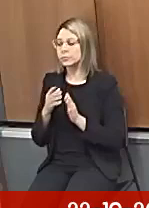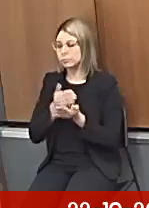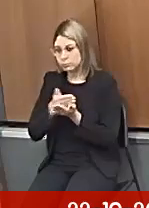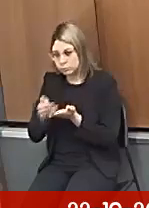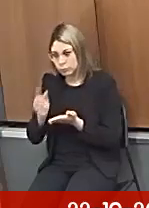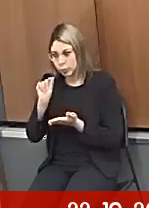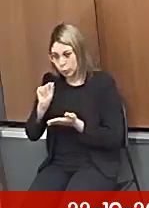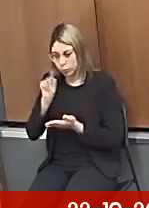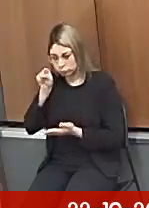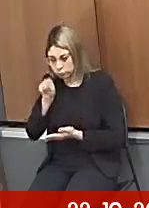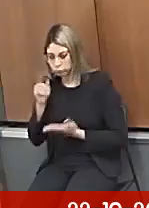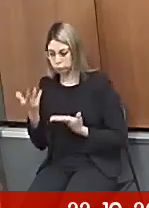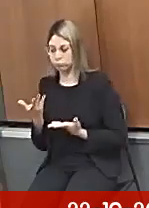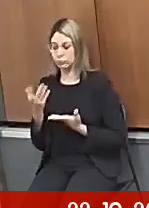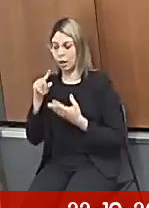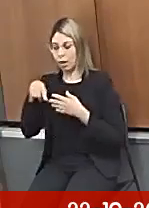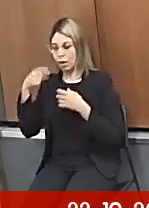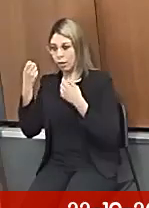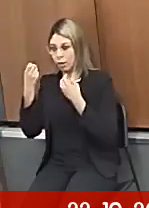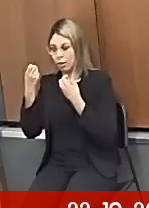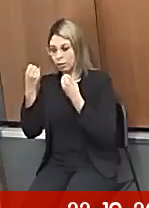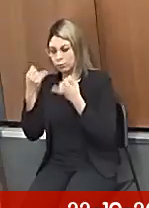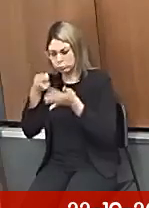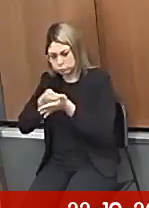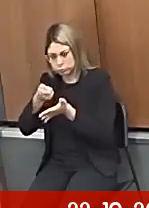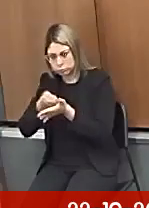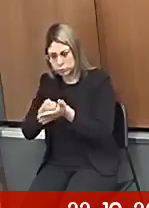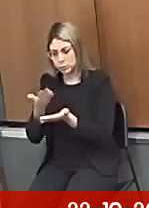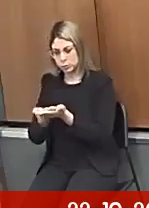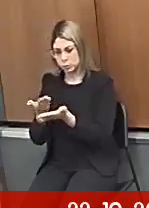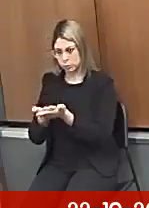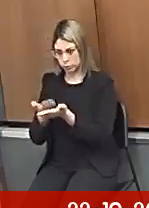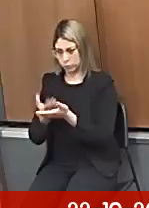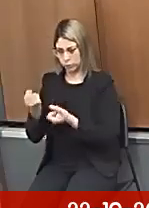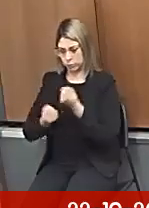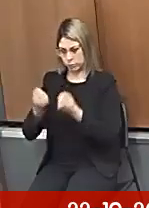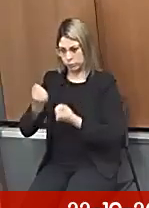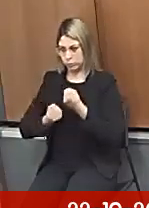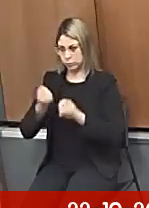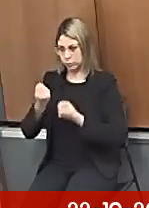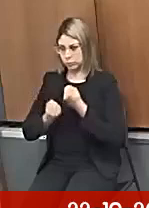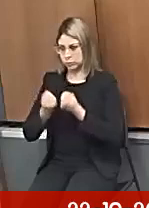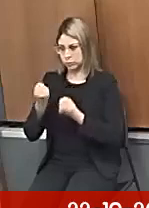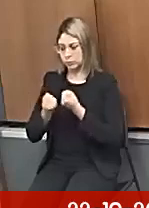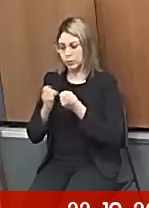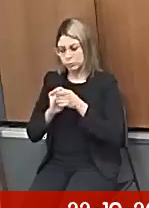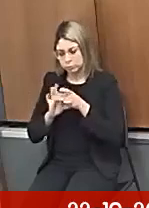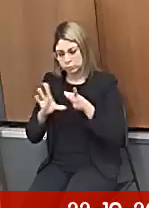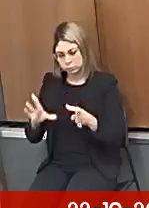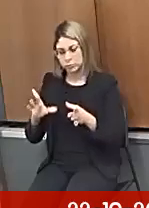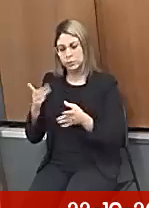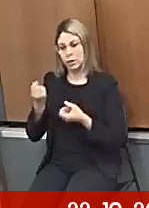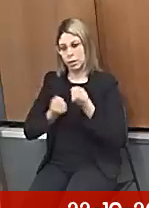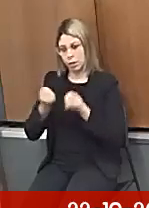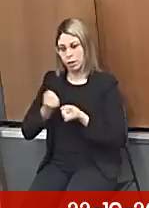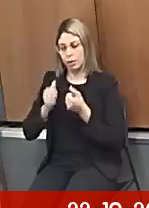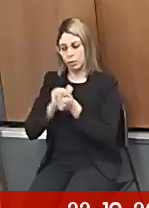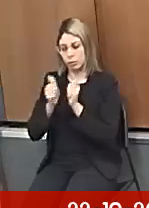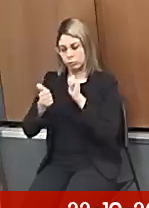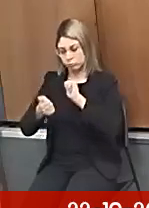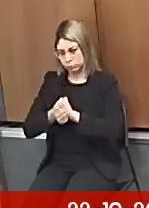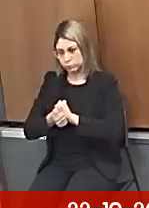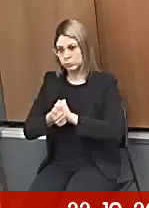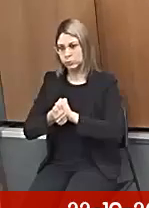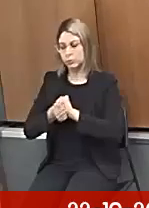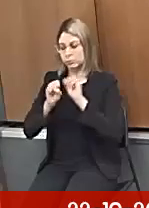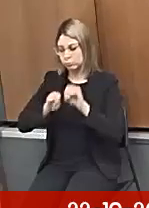ser, dois pontos, obriga os centros de formação de condutores a disponibilizar veículos adaptados